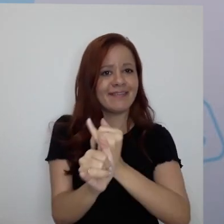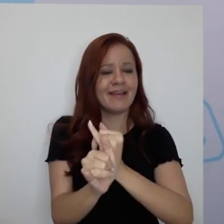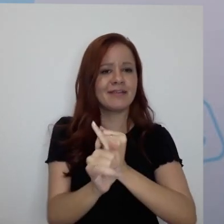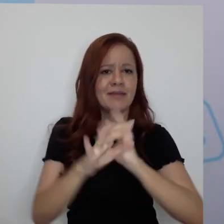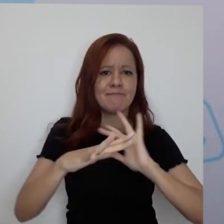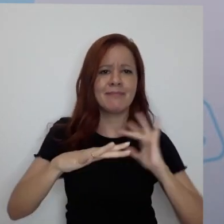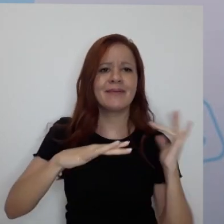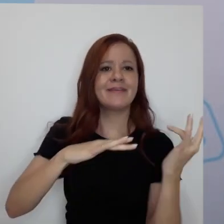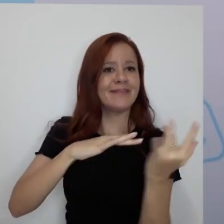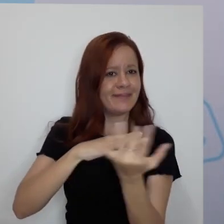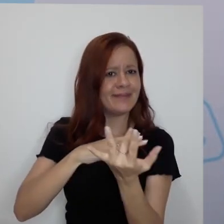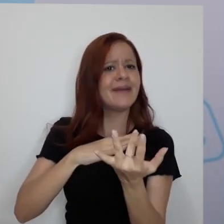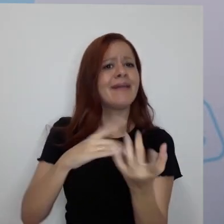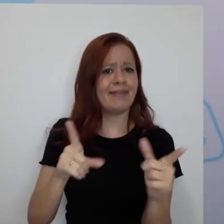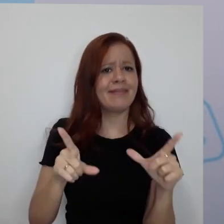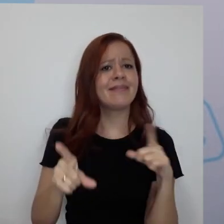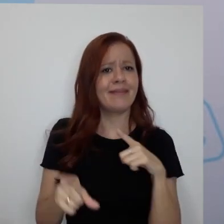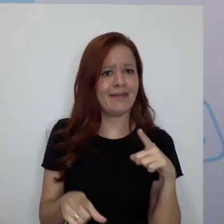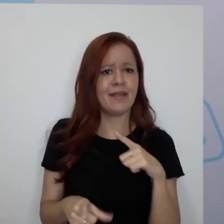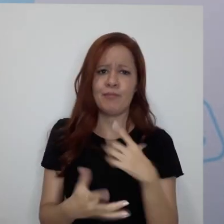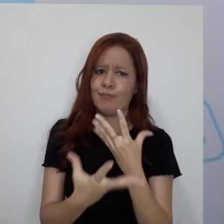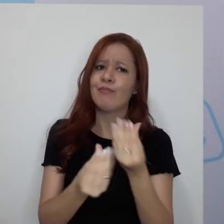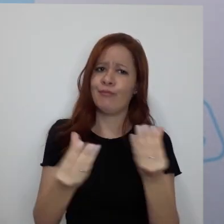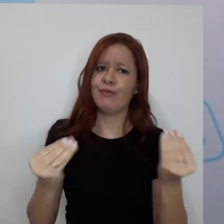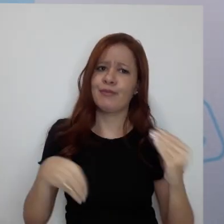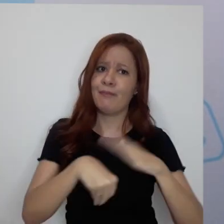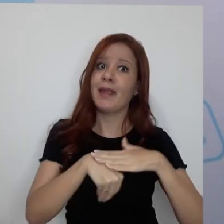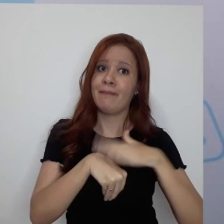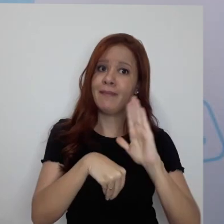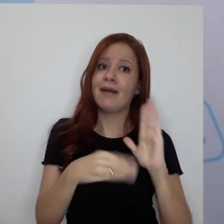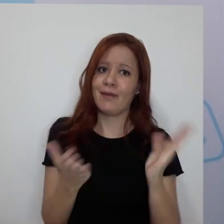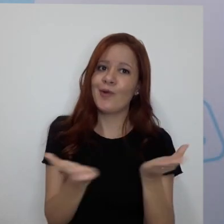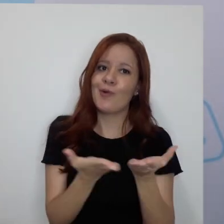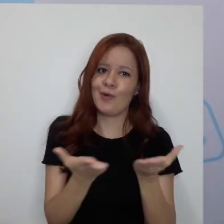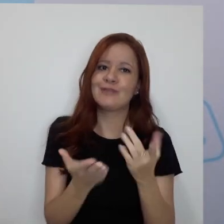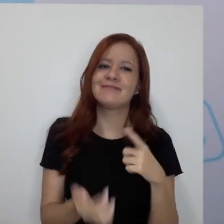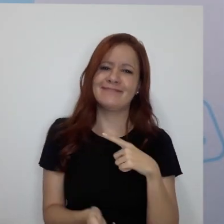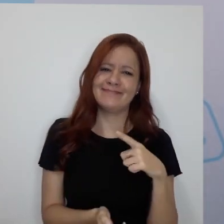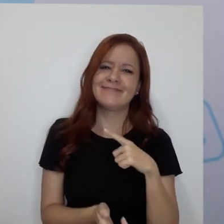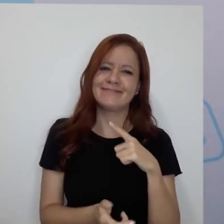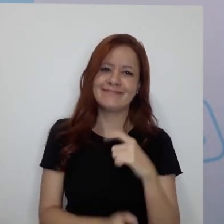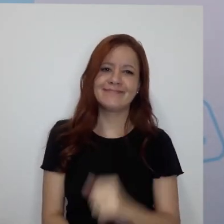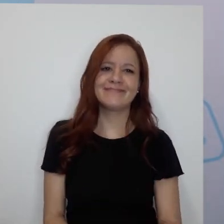se constituem grupos sociais, não é? Hoje, muito mais do que há um tempo atrás.